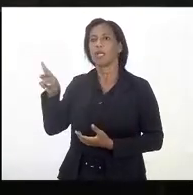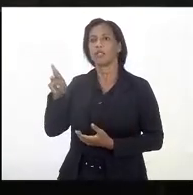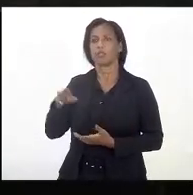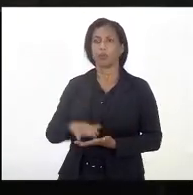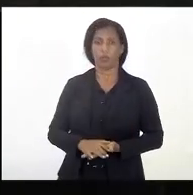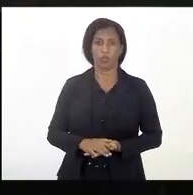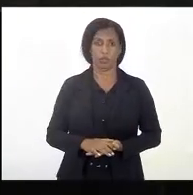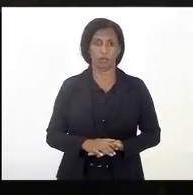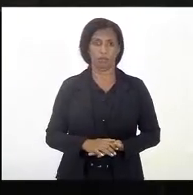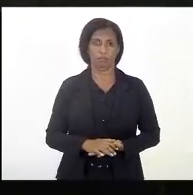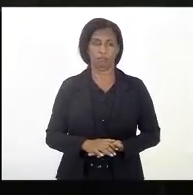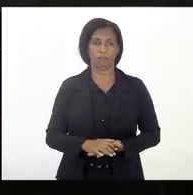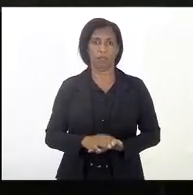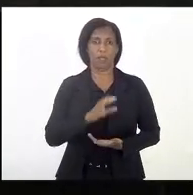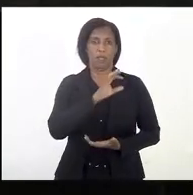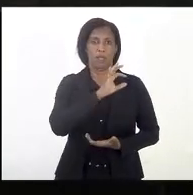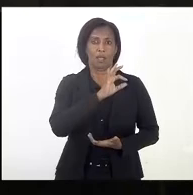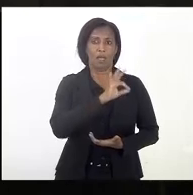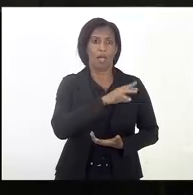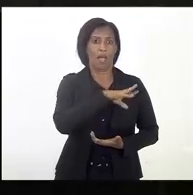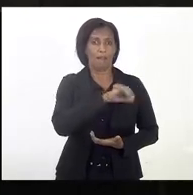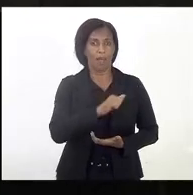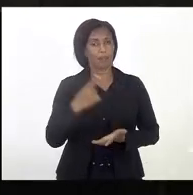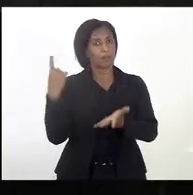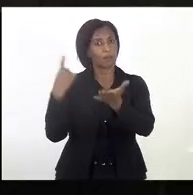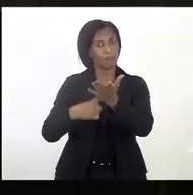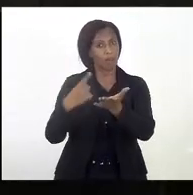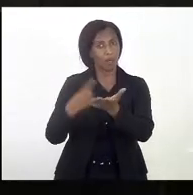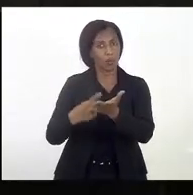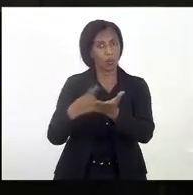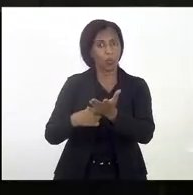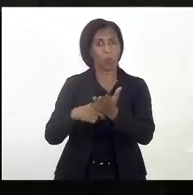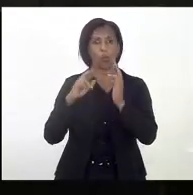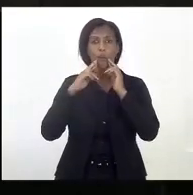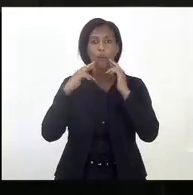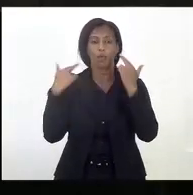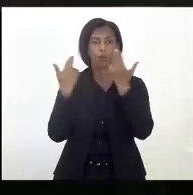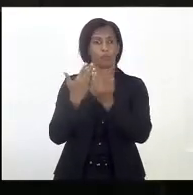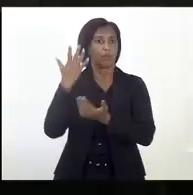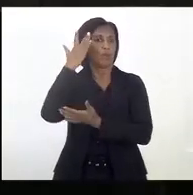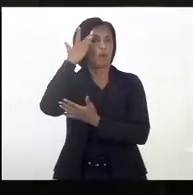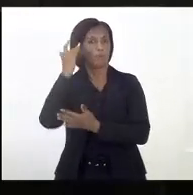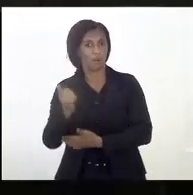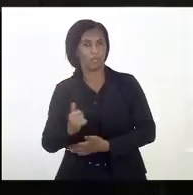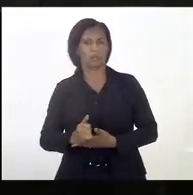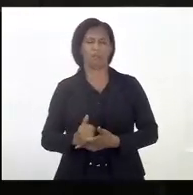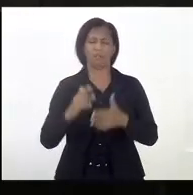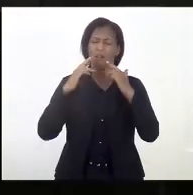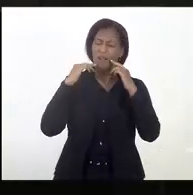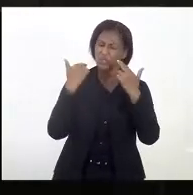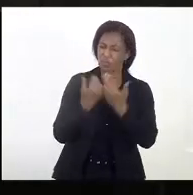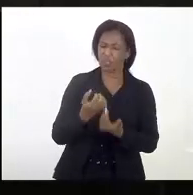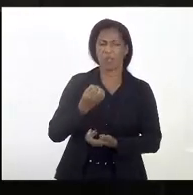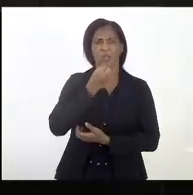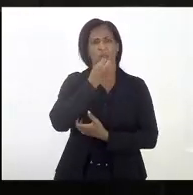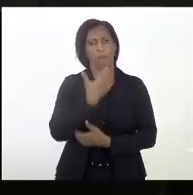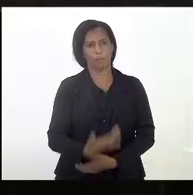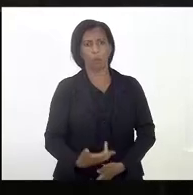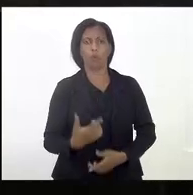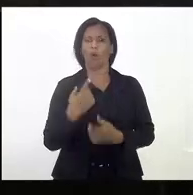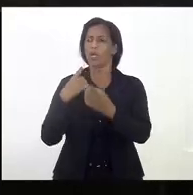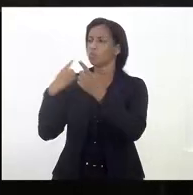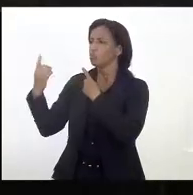Rocha diz que vai que marcou uma agenda amanhã com secretário da casa civil olha as reuniões são válidas né o